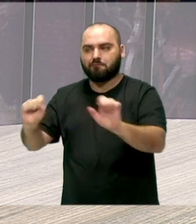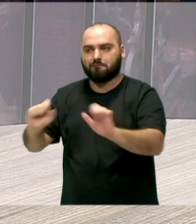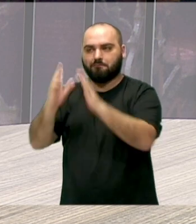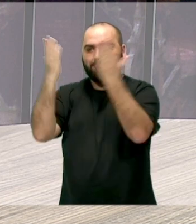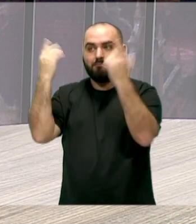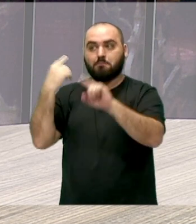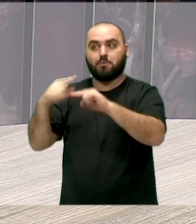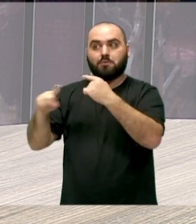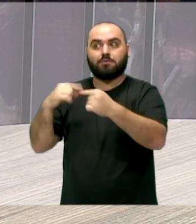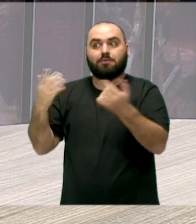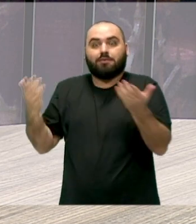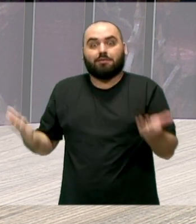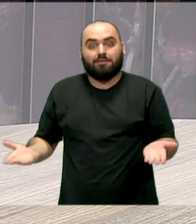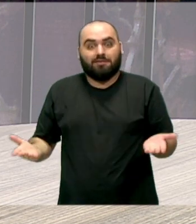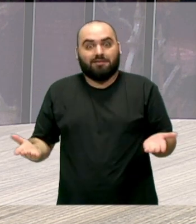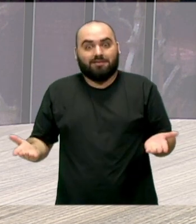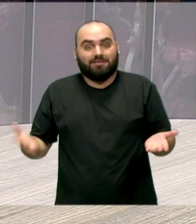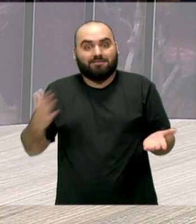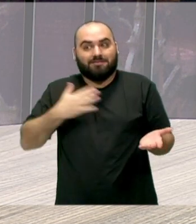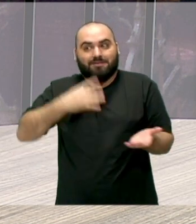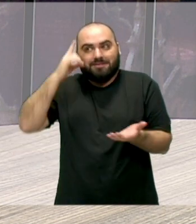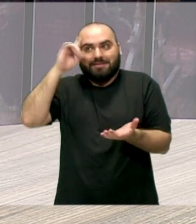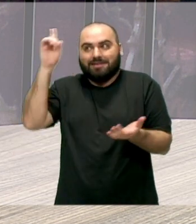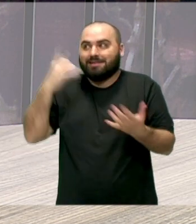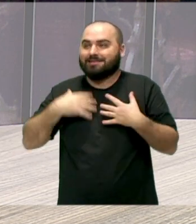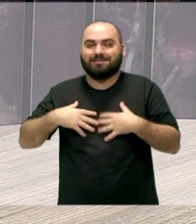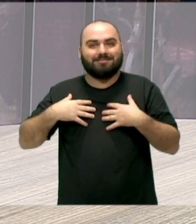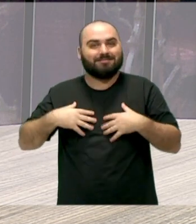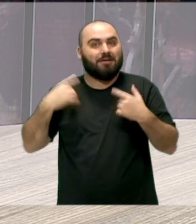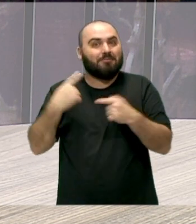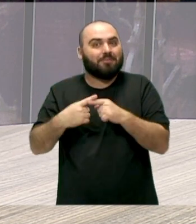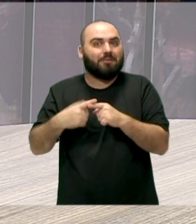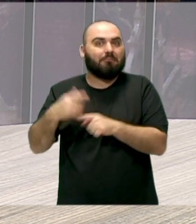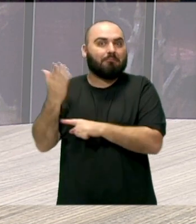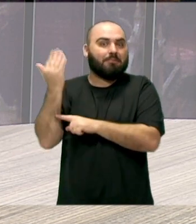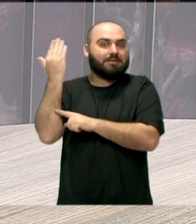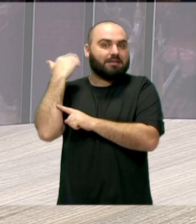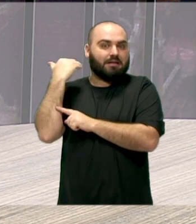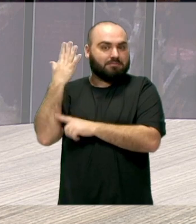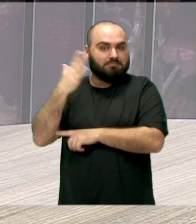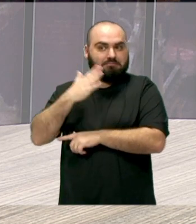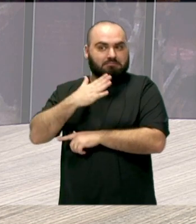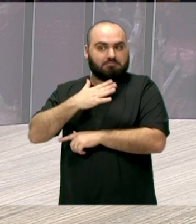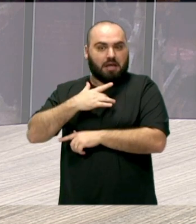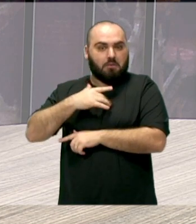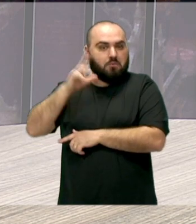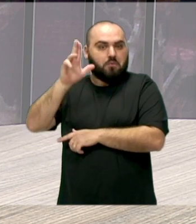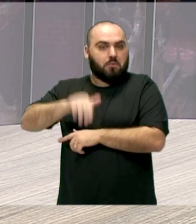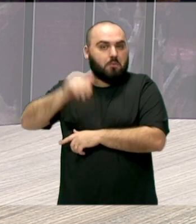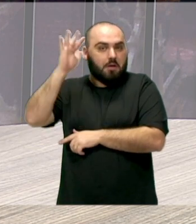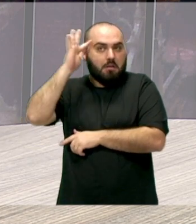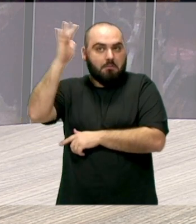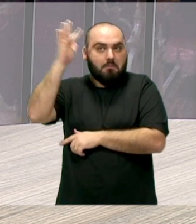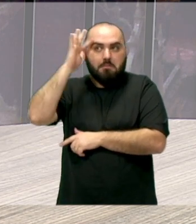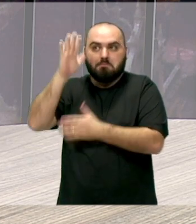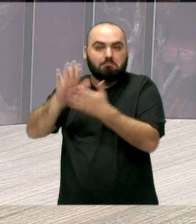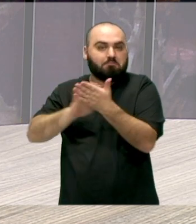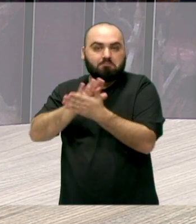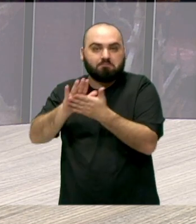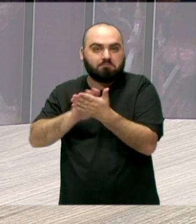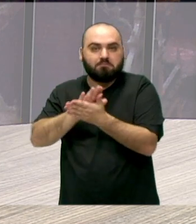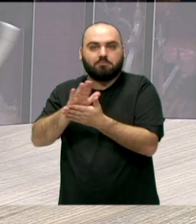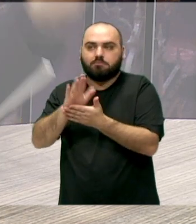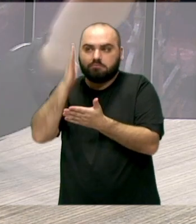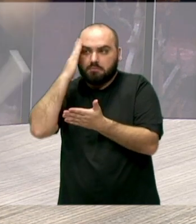quem diria, né? Eu falo sempre, porque na época não passava pela minha cabeça, na época que eu fiz o livro e pensei